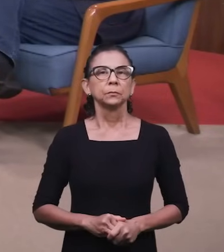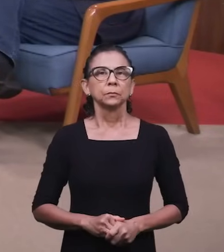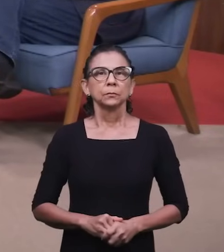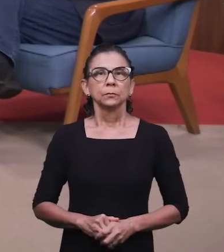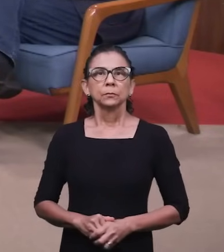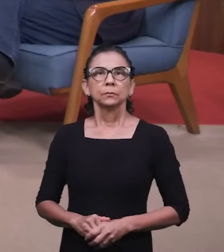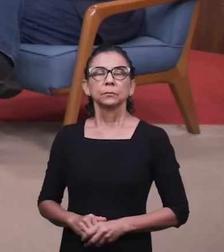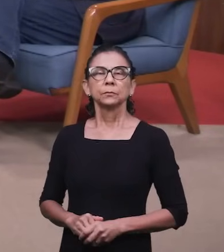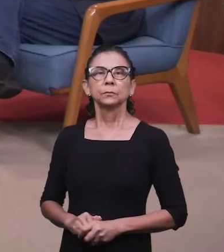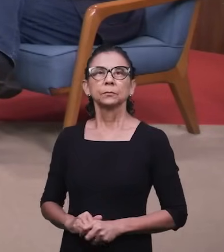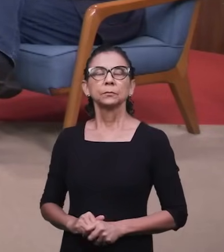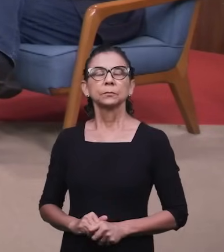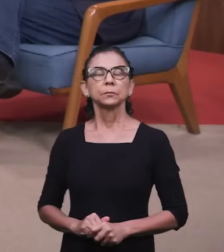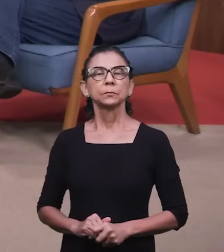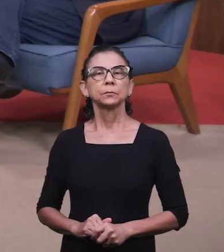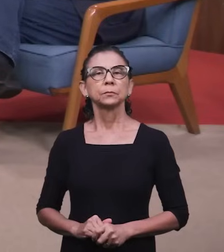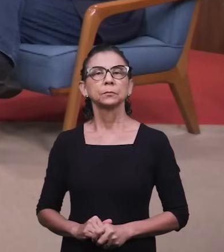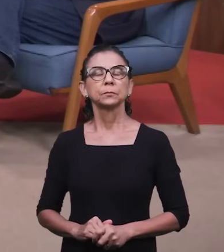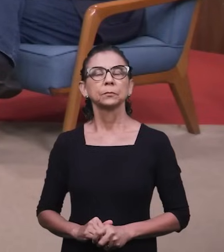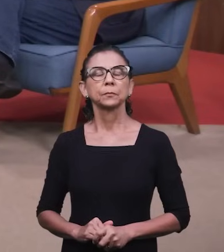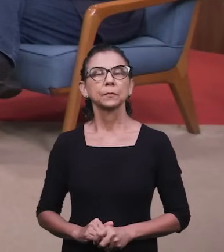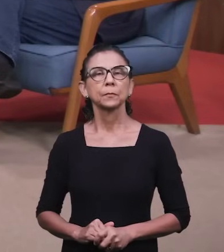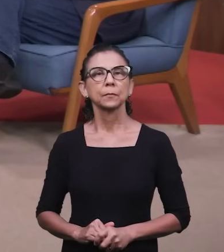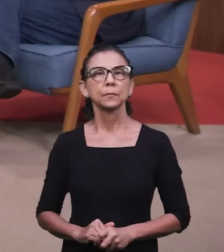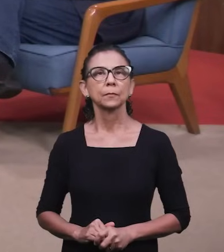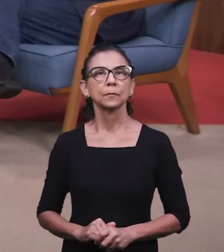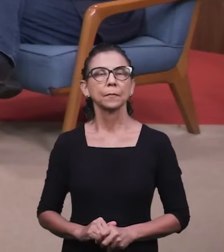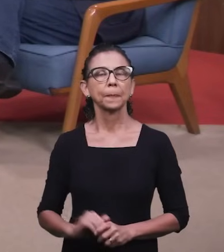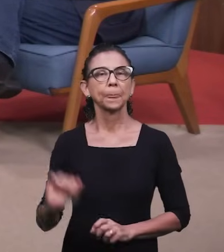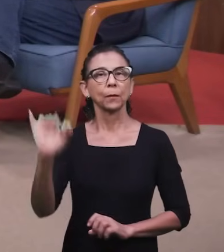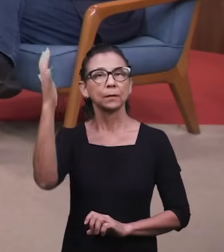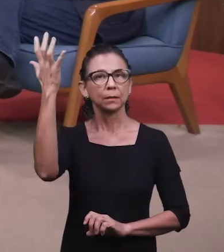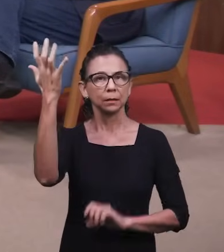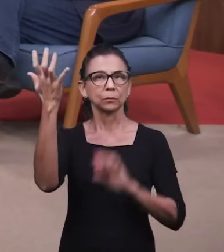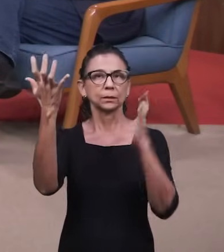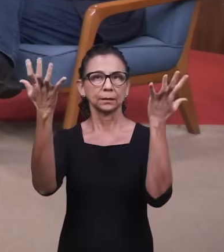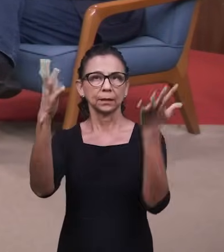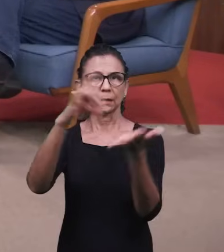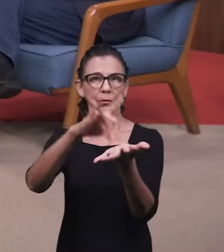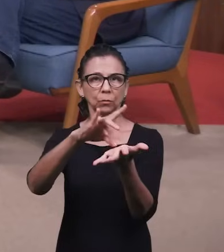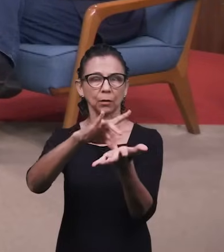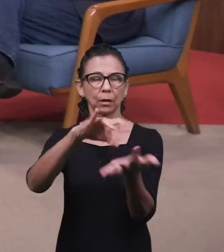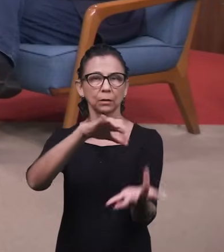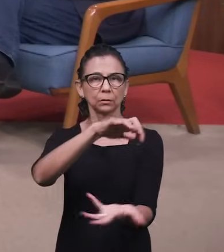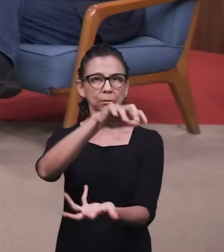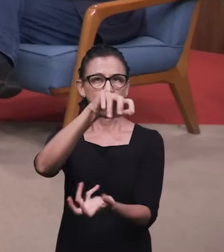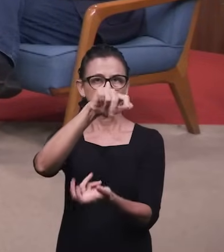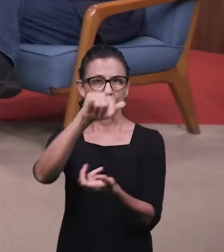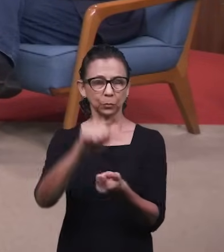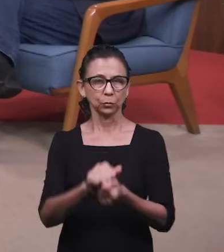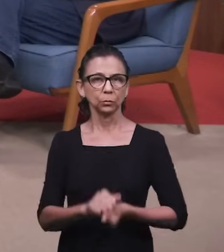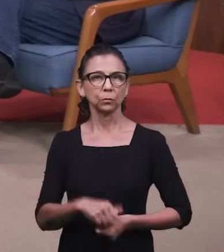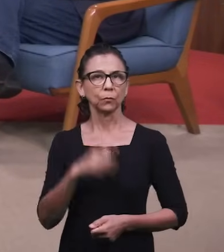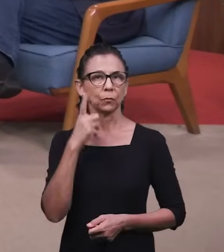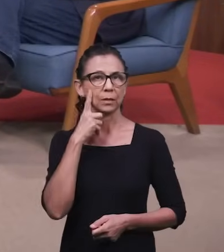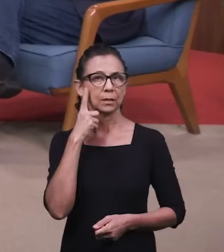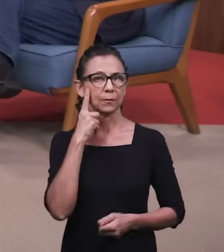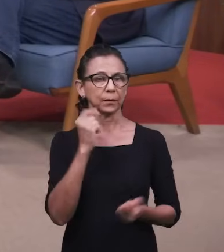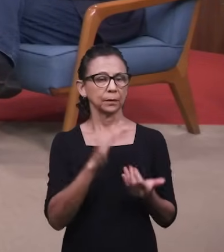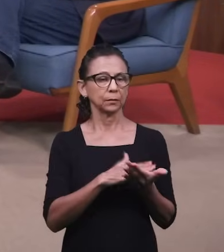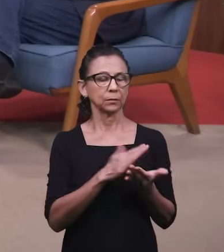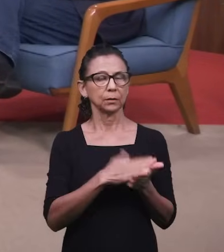sinais estão relacionados, claro, ao Espírito Santo. Você vê em Cantares, aparecem